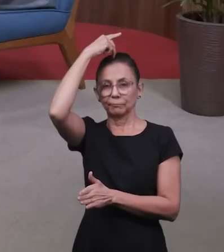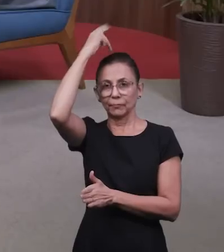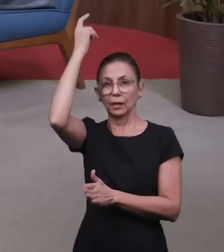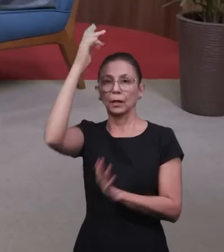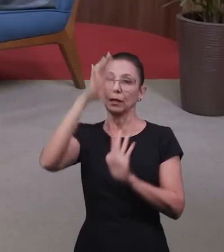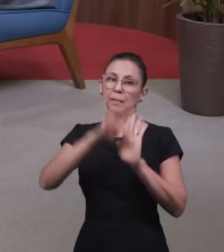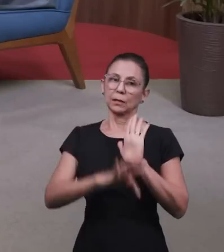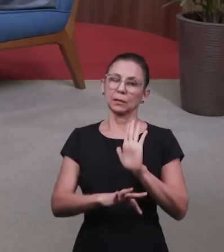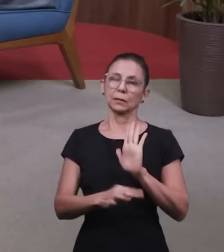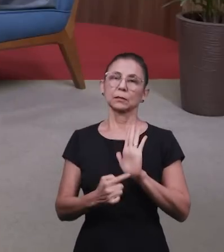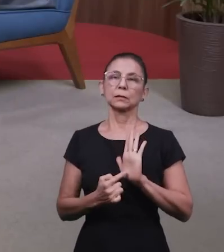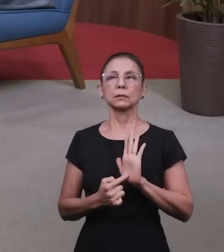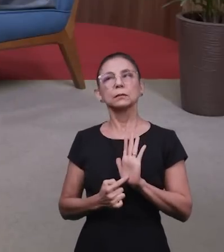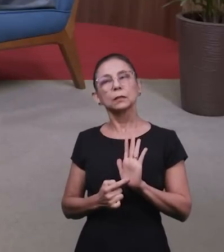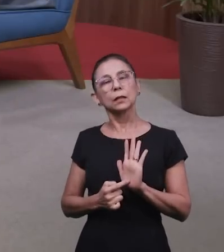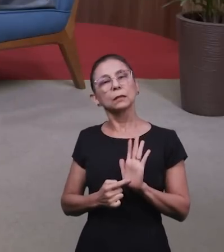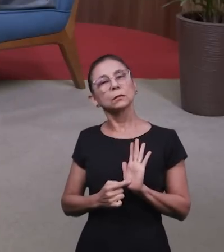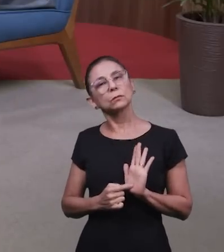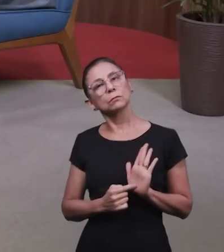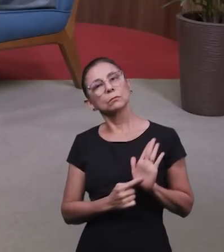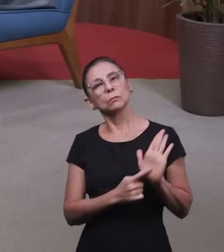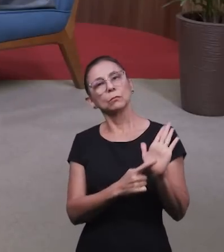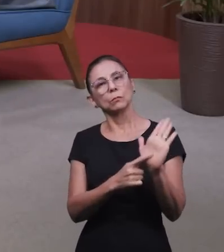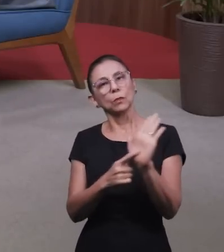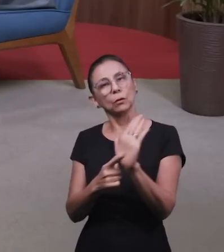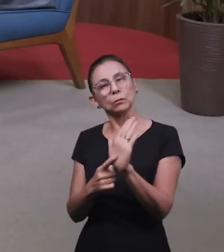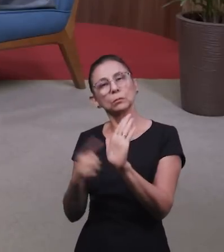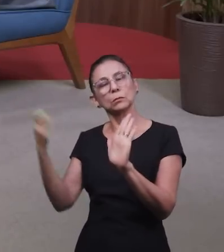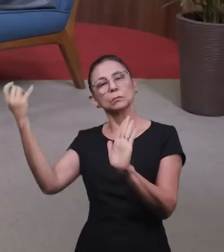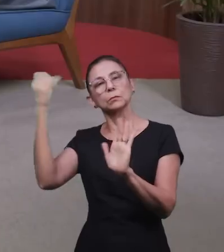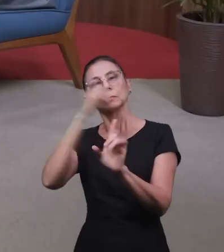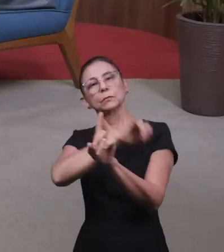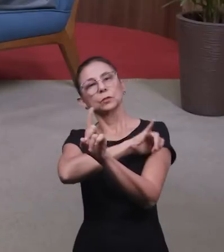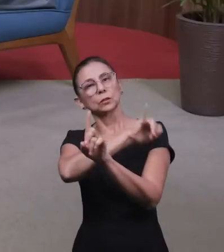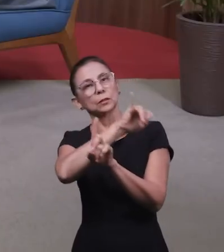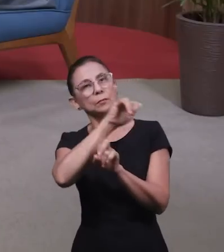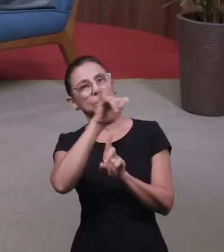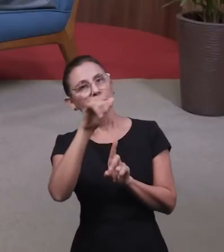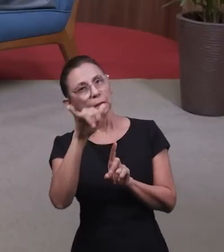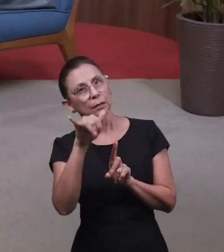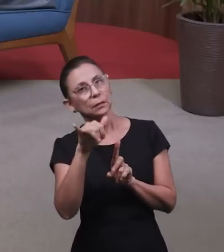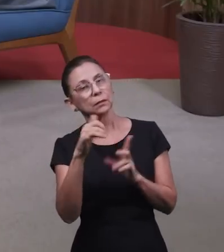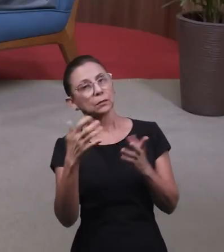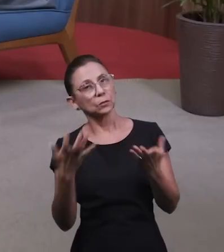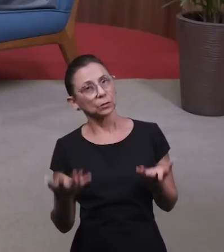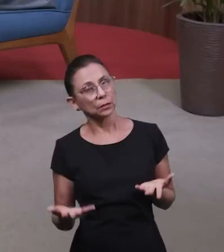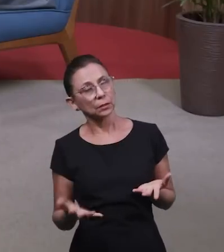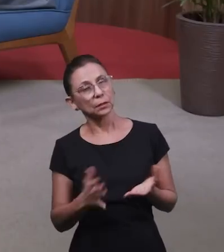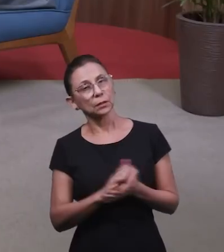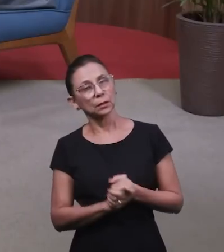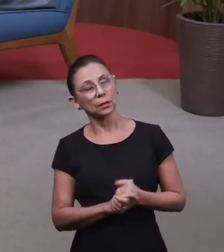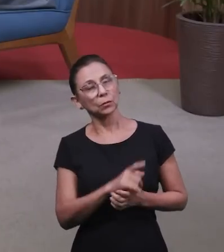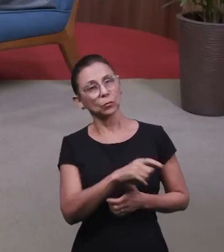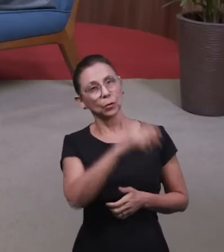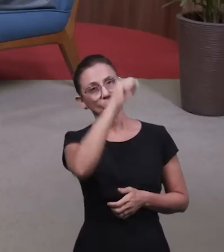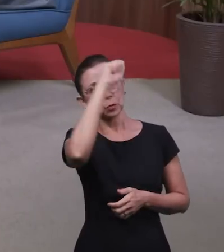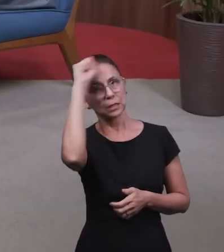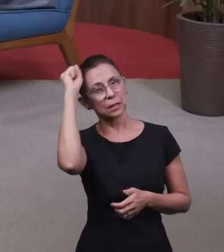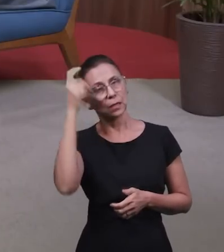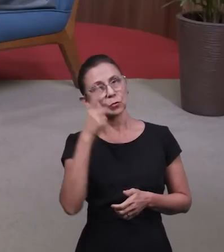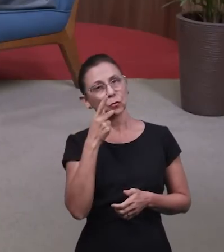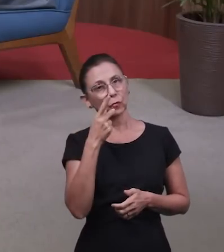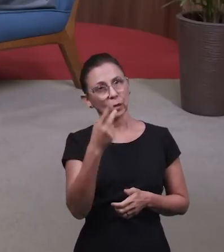Esse texto, né? Então ele aponta profeticamente, como o Sérgio fez aqui muito bem a